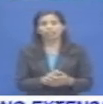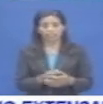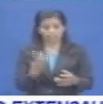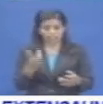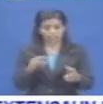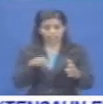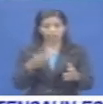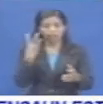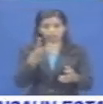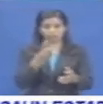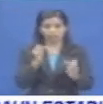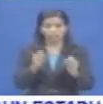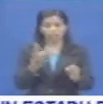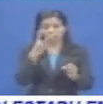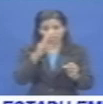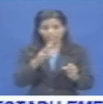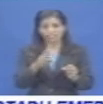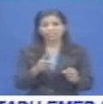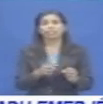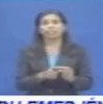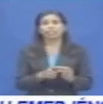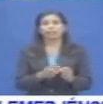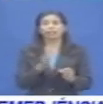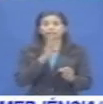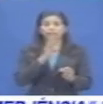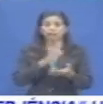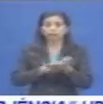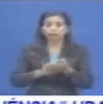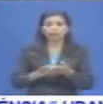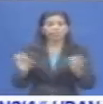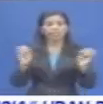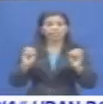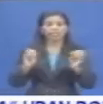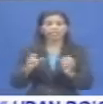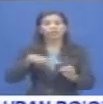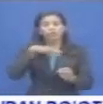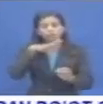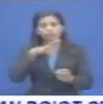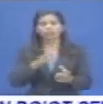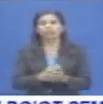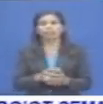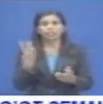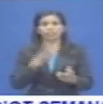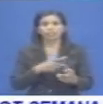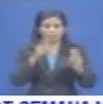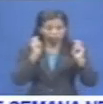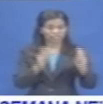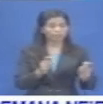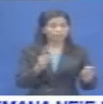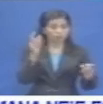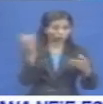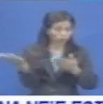bela hare direita nene resultado. Mebe ha sing, nenia kimiko ho nenia bacteriologia ne ita precisa hala test iha laboratorium. Tawa ne precisa